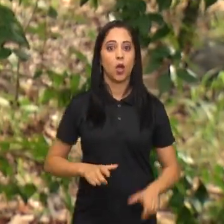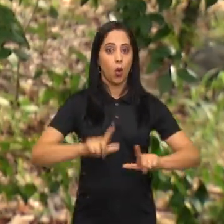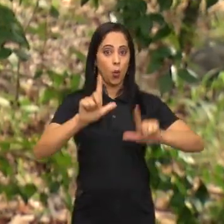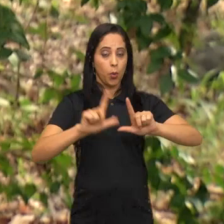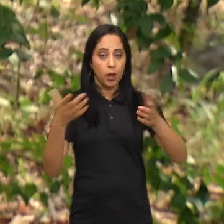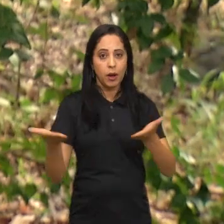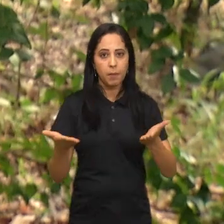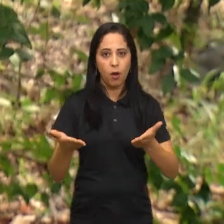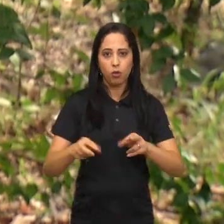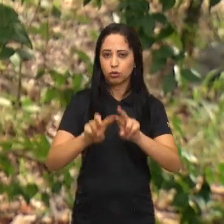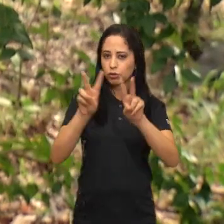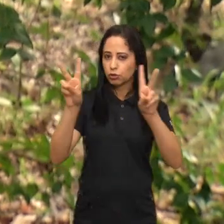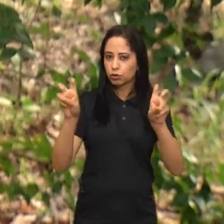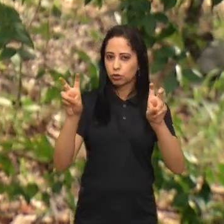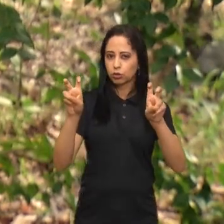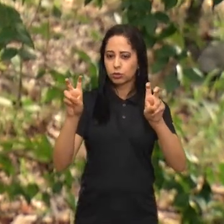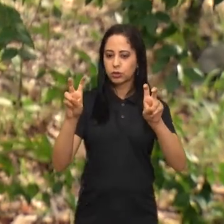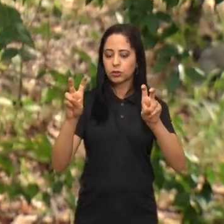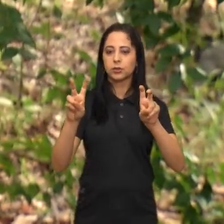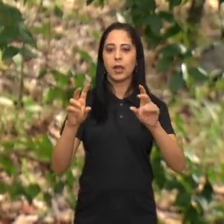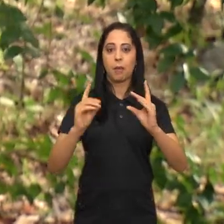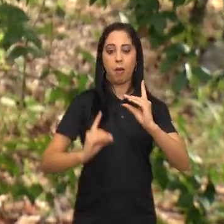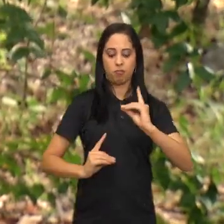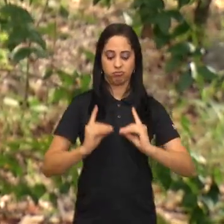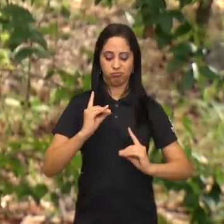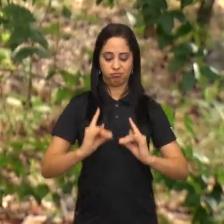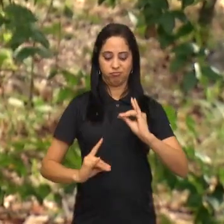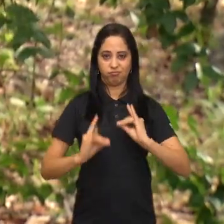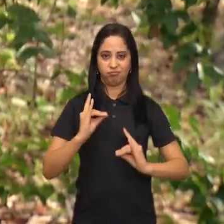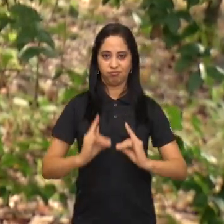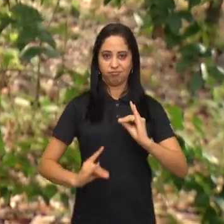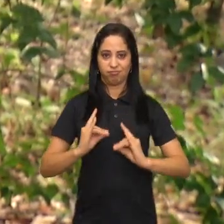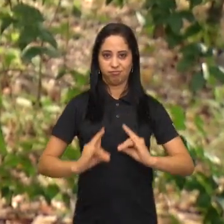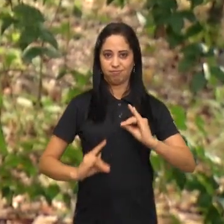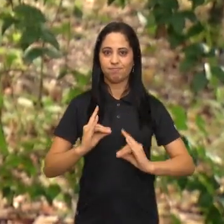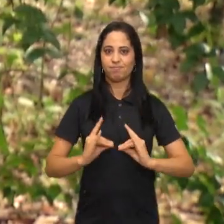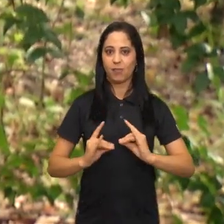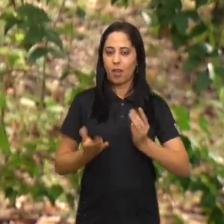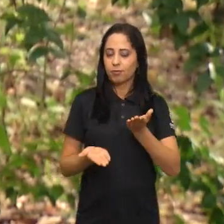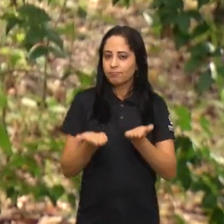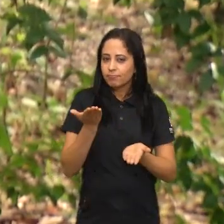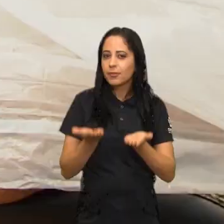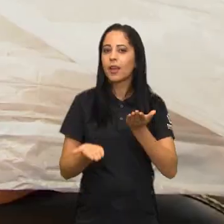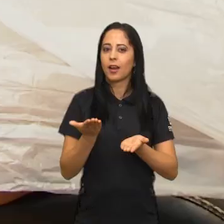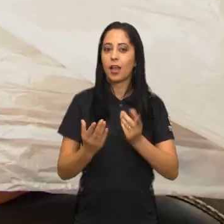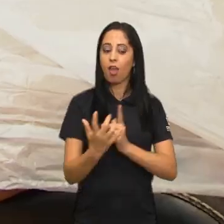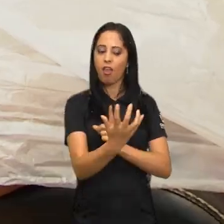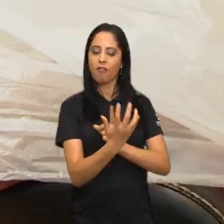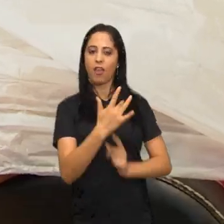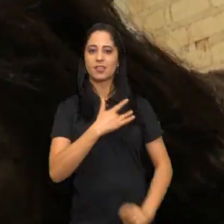nós vamos abordar equilíbrio hormonal e a influência na saúde da mulher.